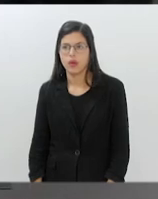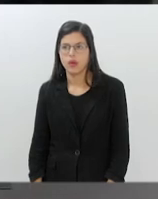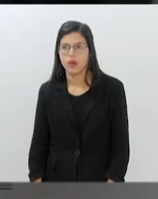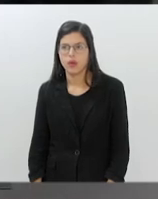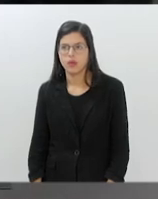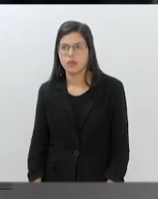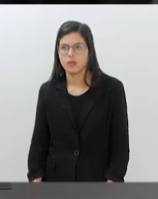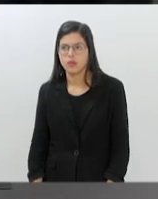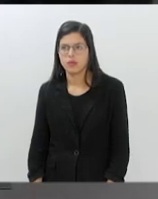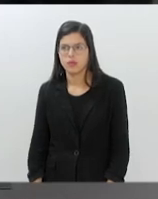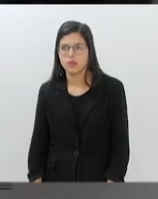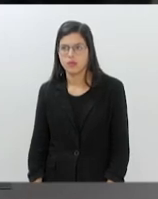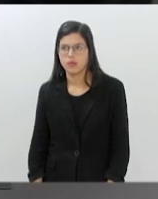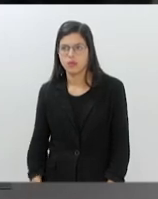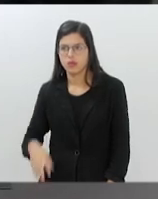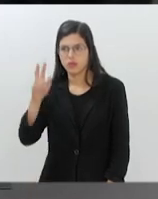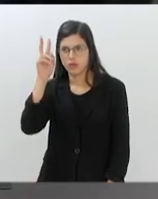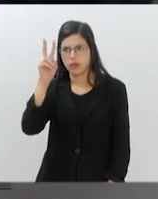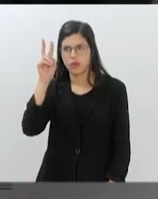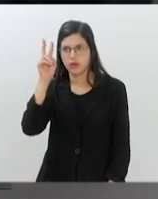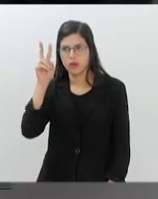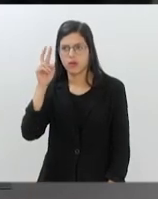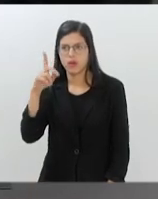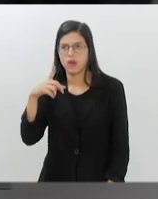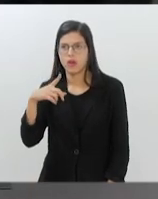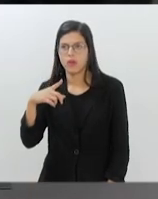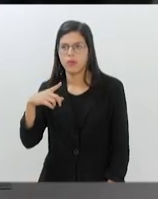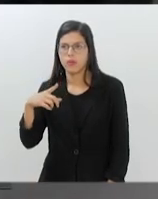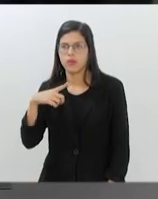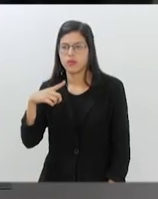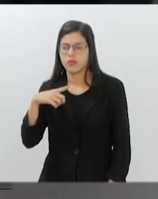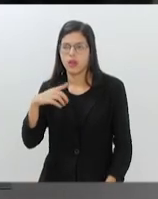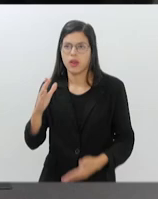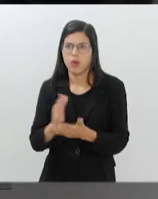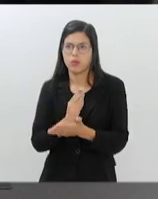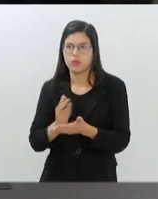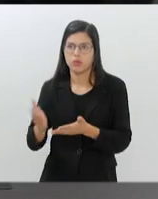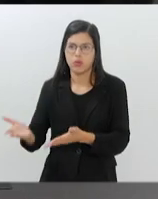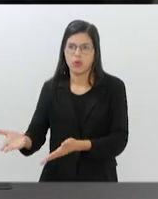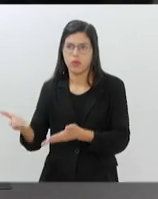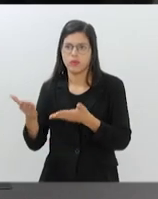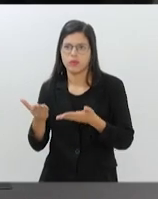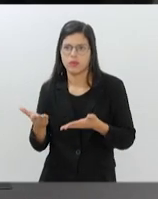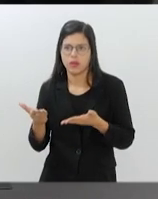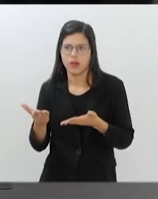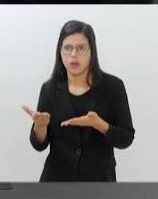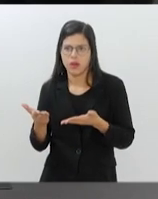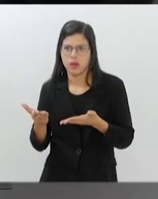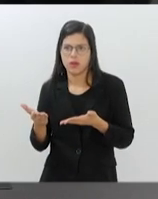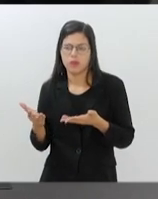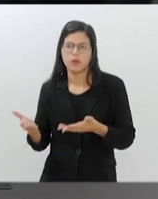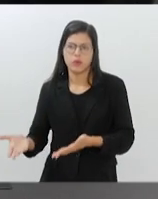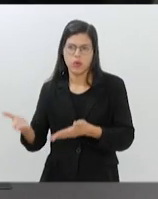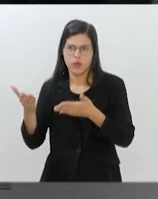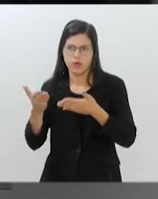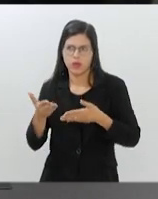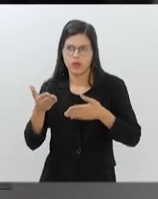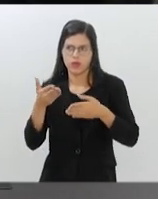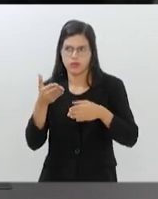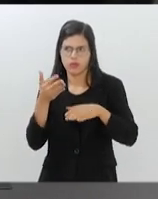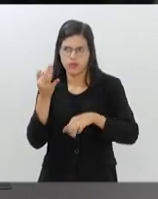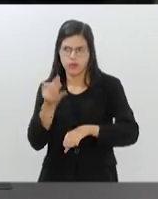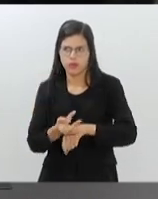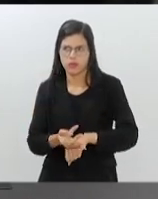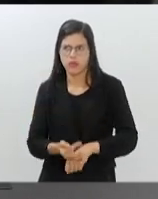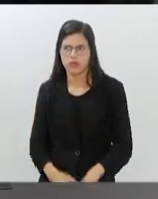os que tem e que estavam lá e não foram por exemplo estavam lá for isav convite quem foi quem